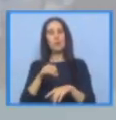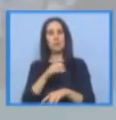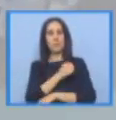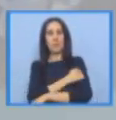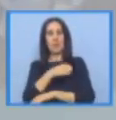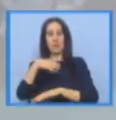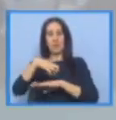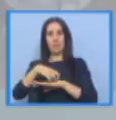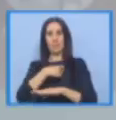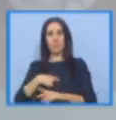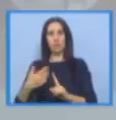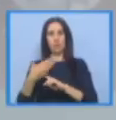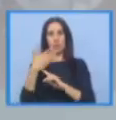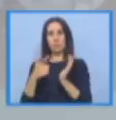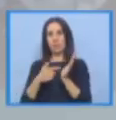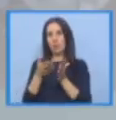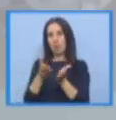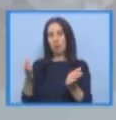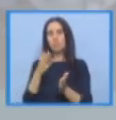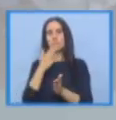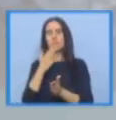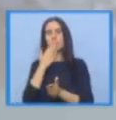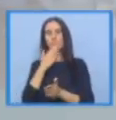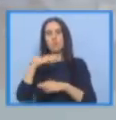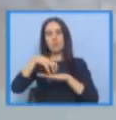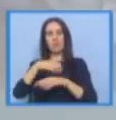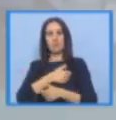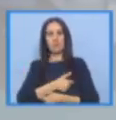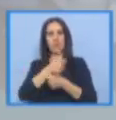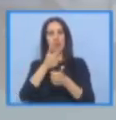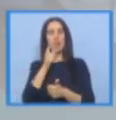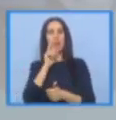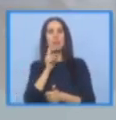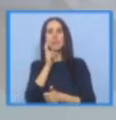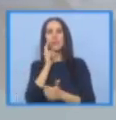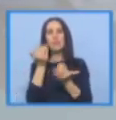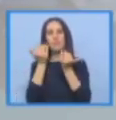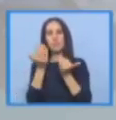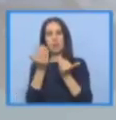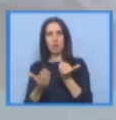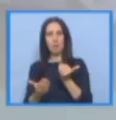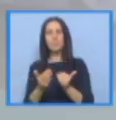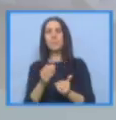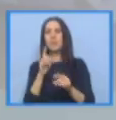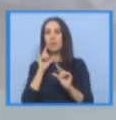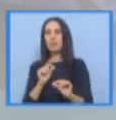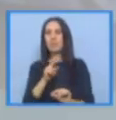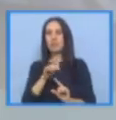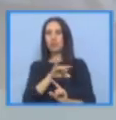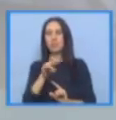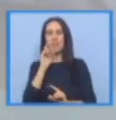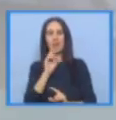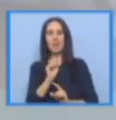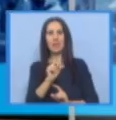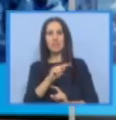Embaixada Norte-Americana na cidade de Jerusalém. Temos connosco a diretora de informação da Renascença, Graça Franco.